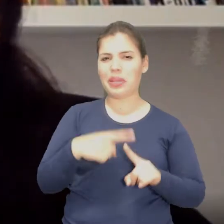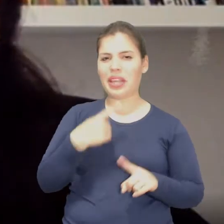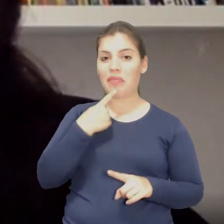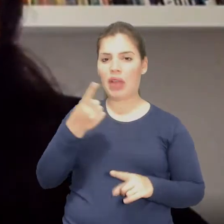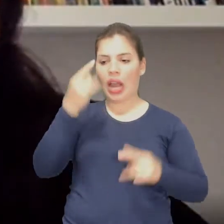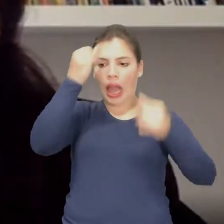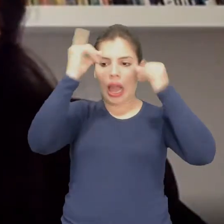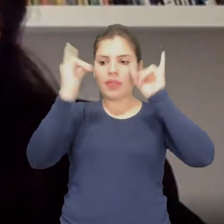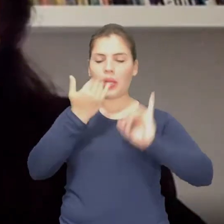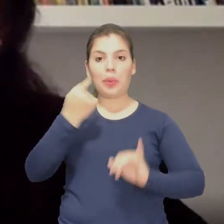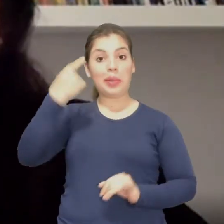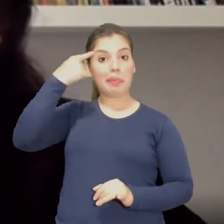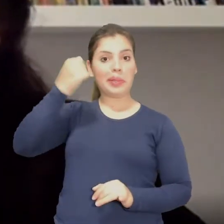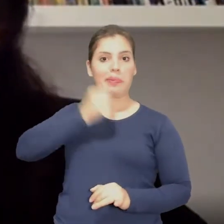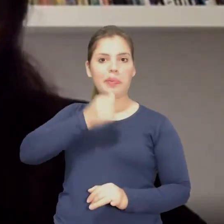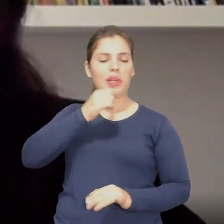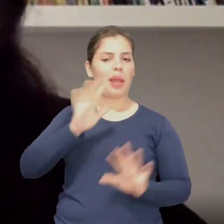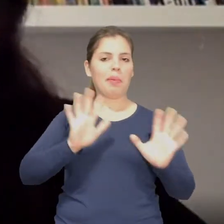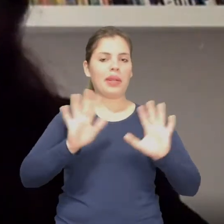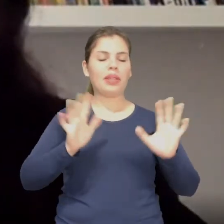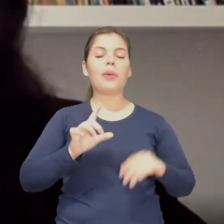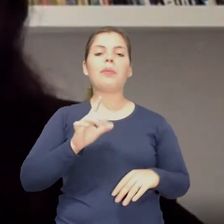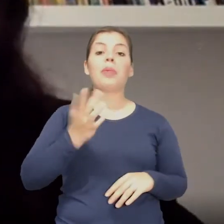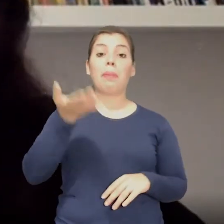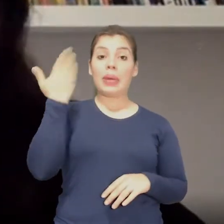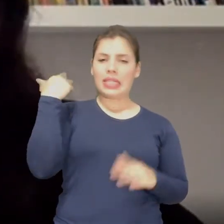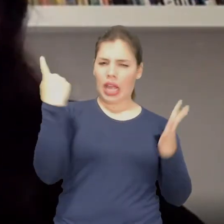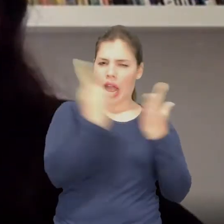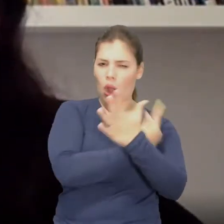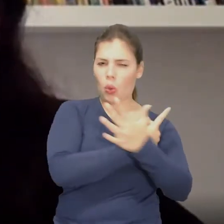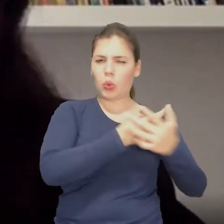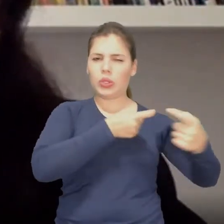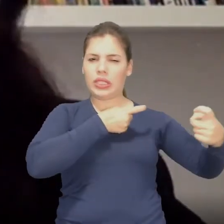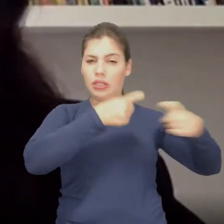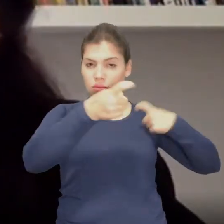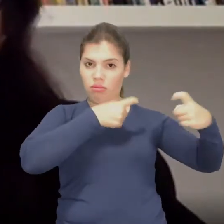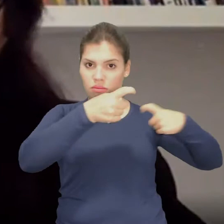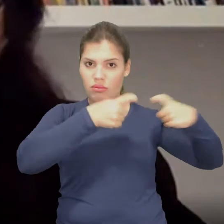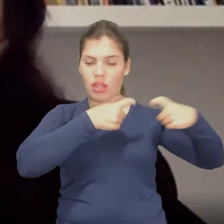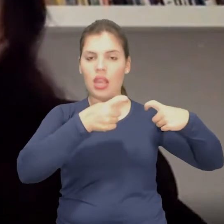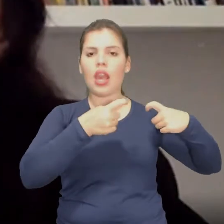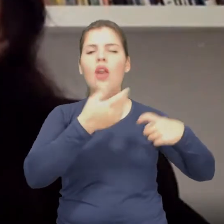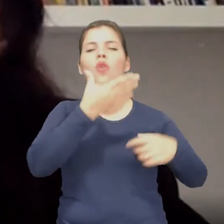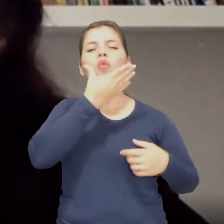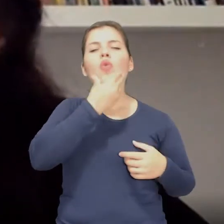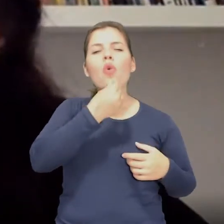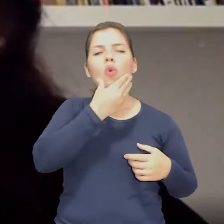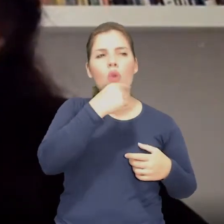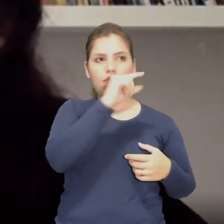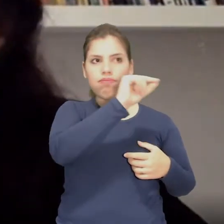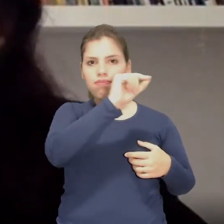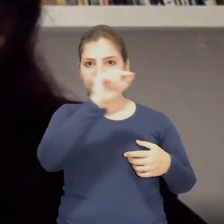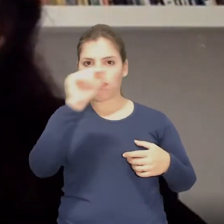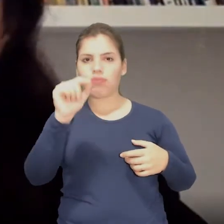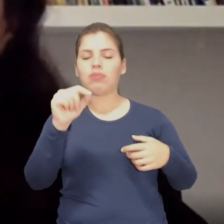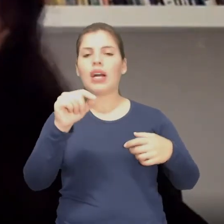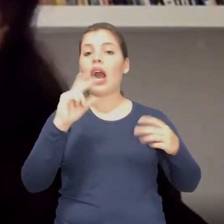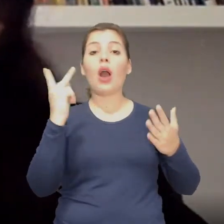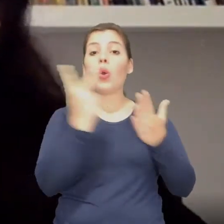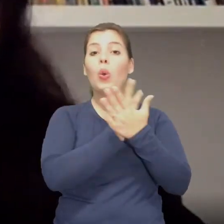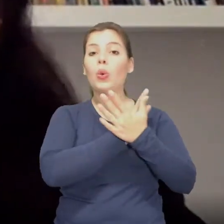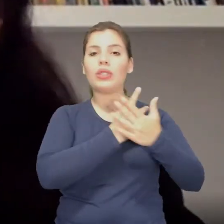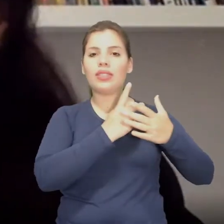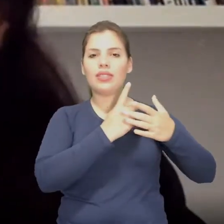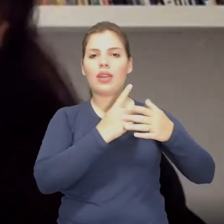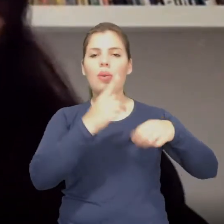mas que avaliou homens que ficaram presos numa caverna num período de guerra, e eles passaram por uma restrição